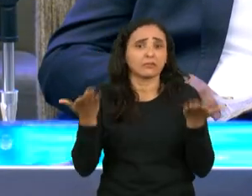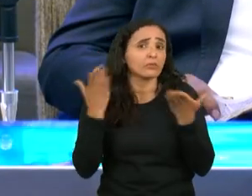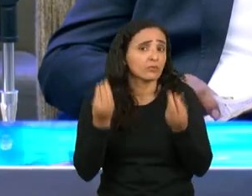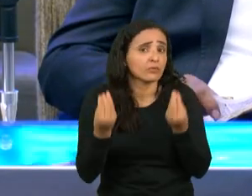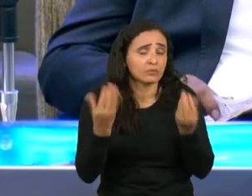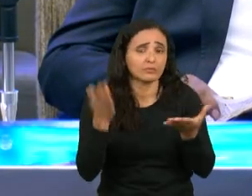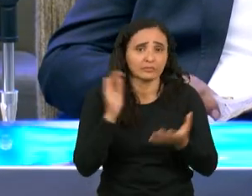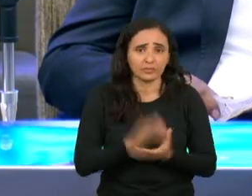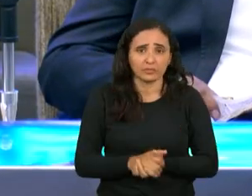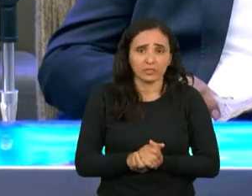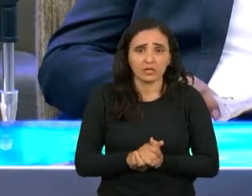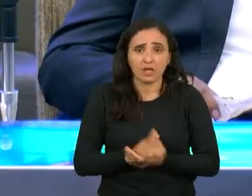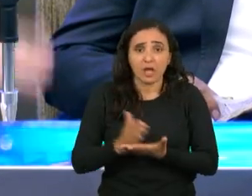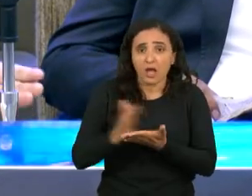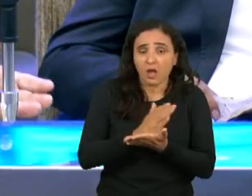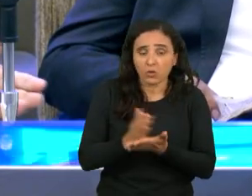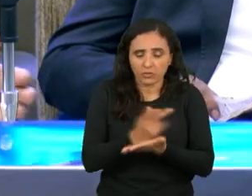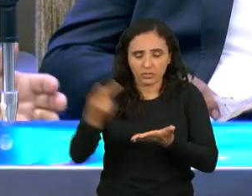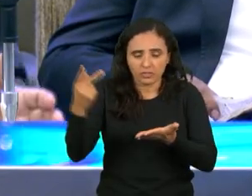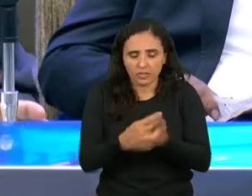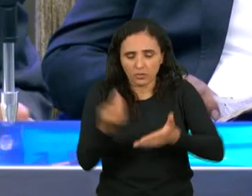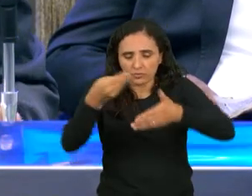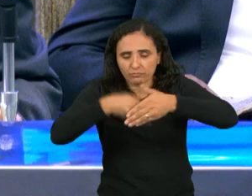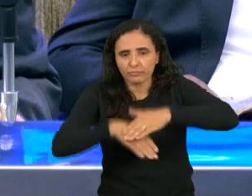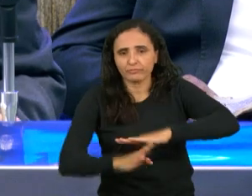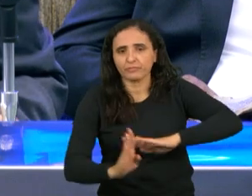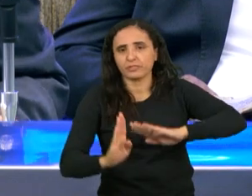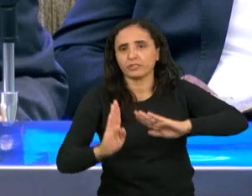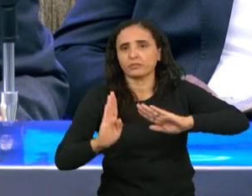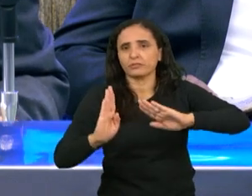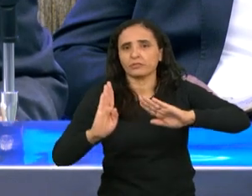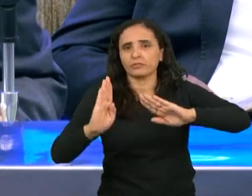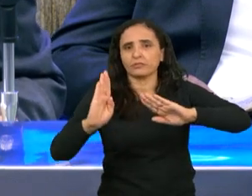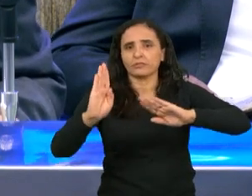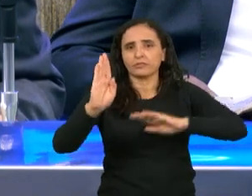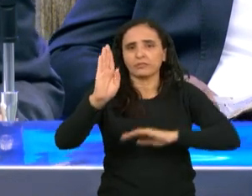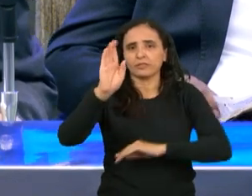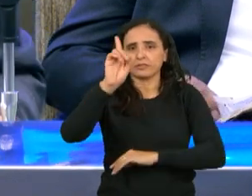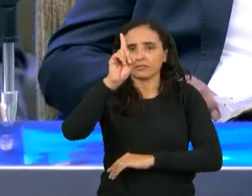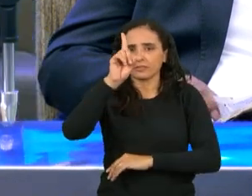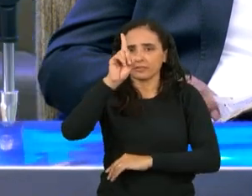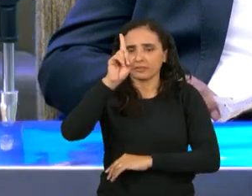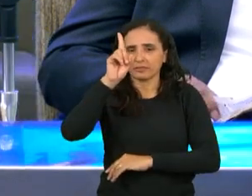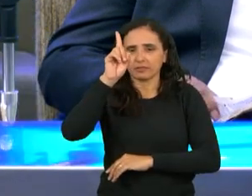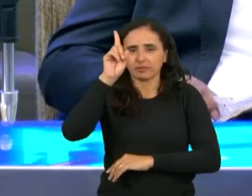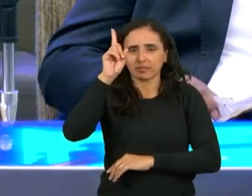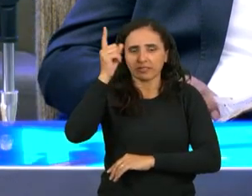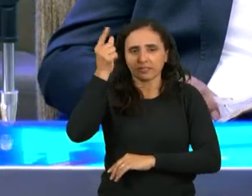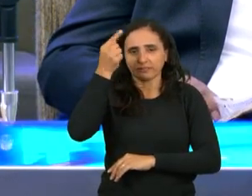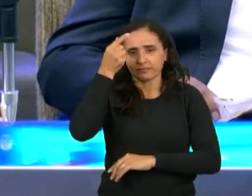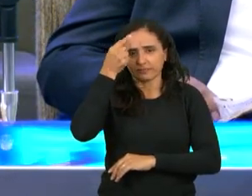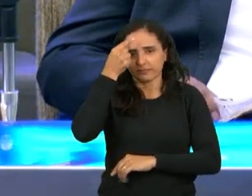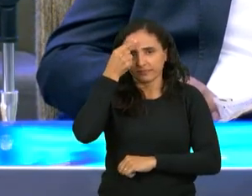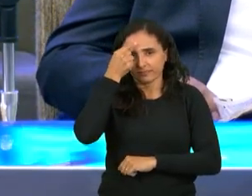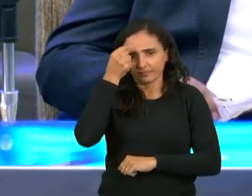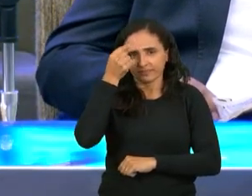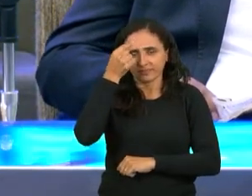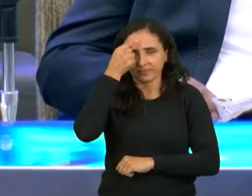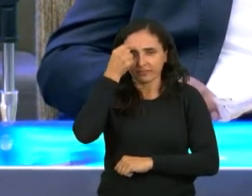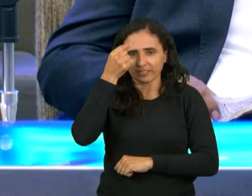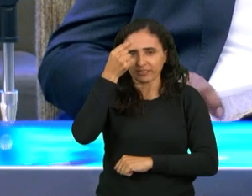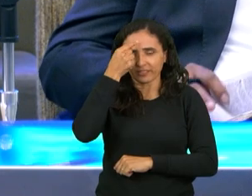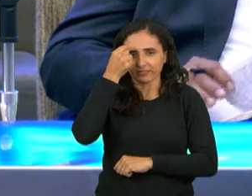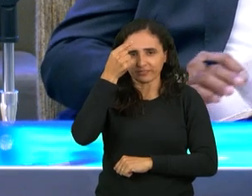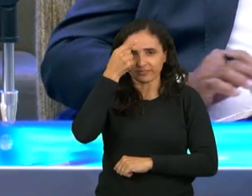maiores corrupções os maiores problemas surgem lá não é verdade então a solução não é só educação